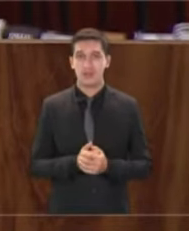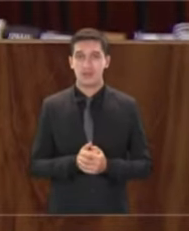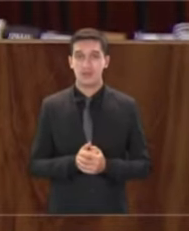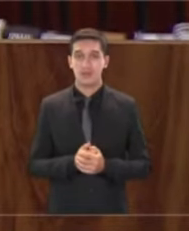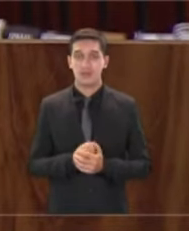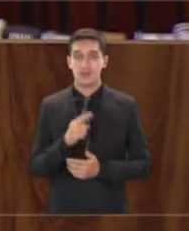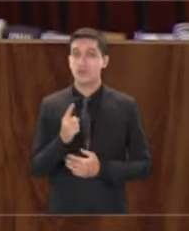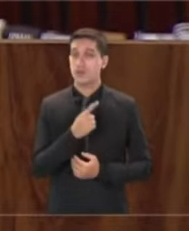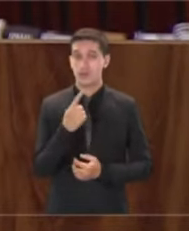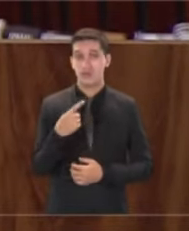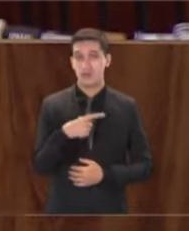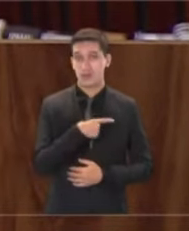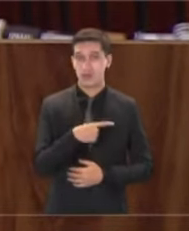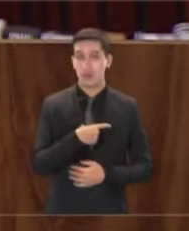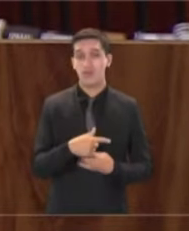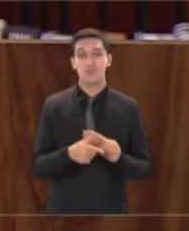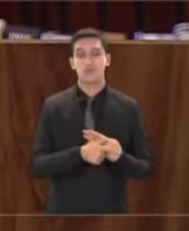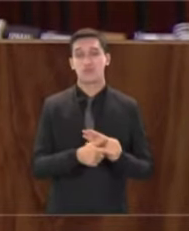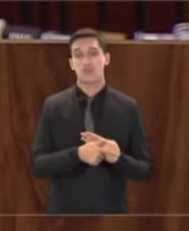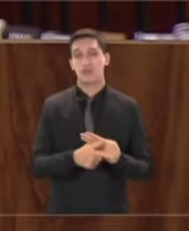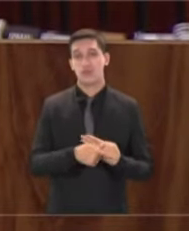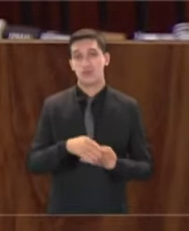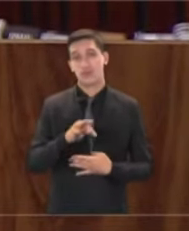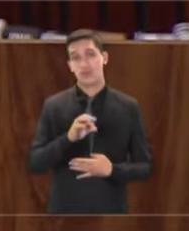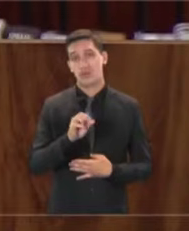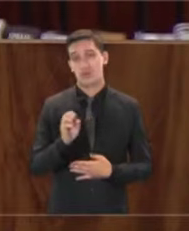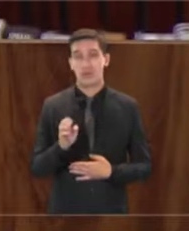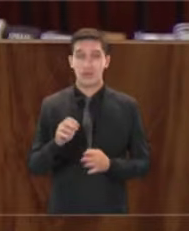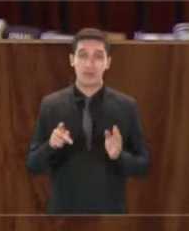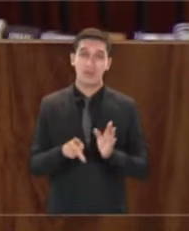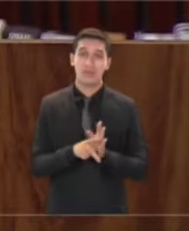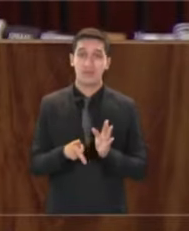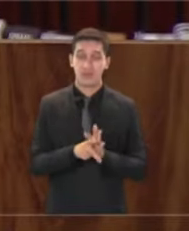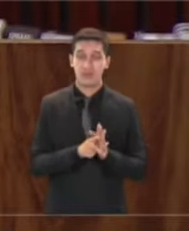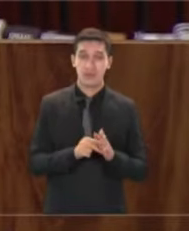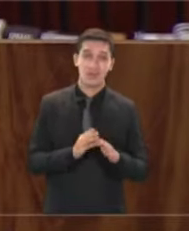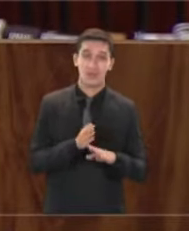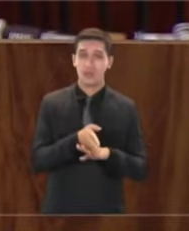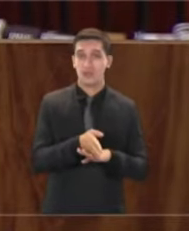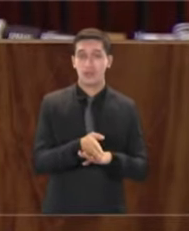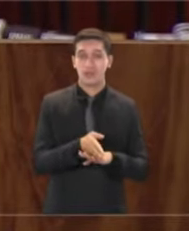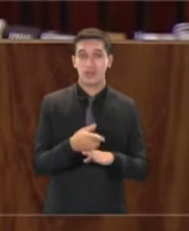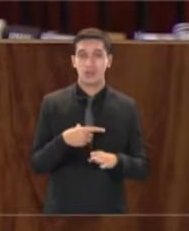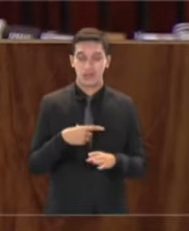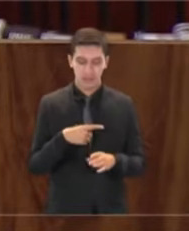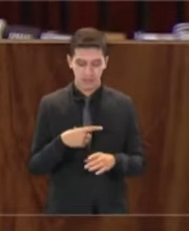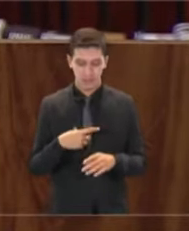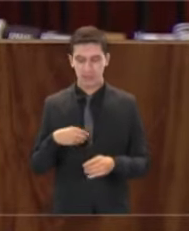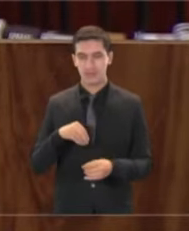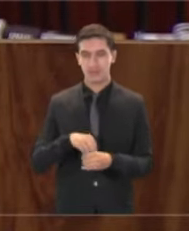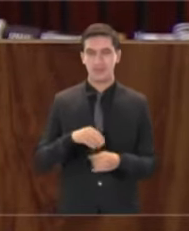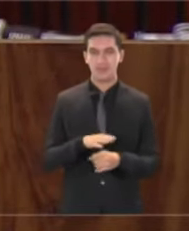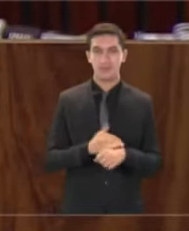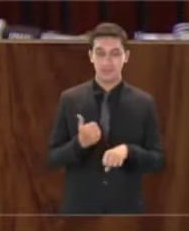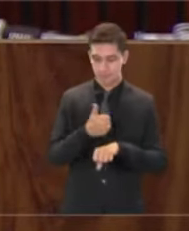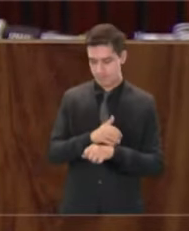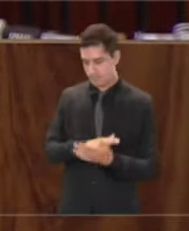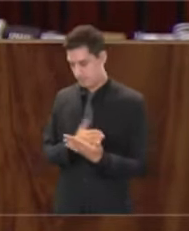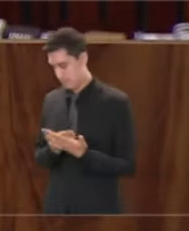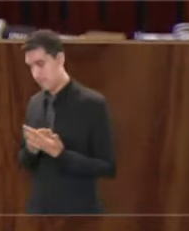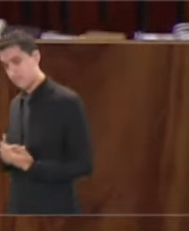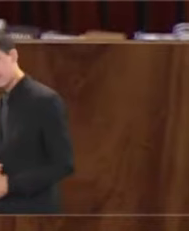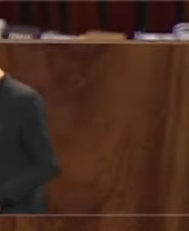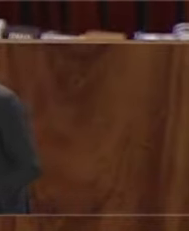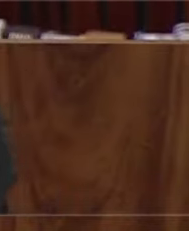Temos a função, o TSE, de ingressar nessa seara eleitoral e ficamos,